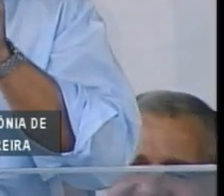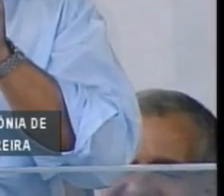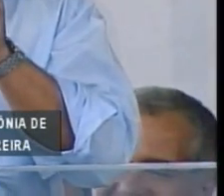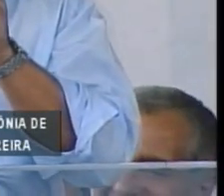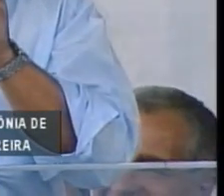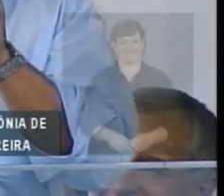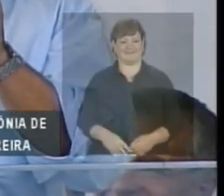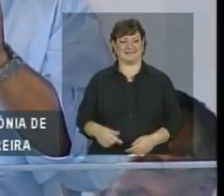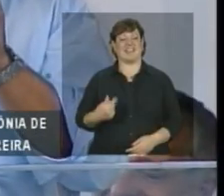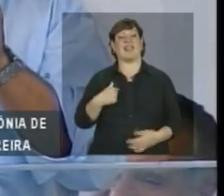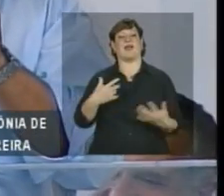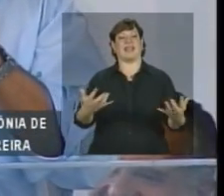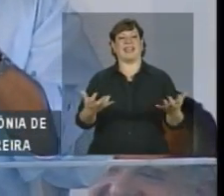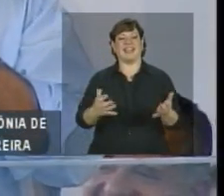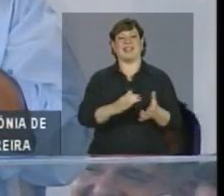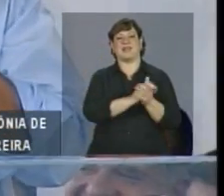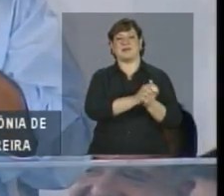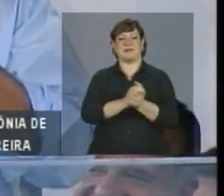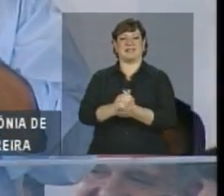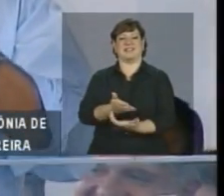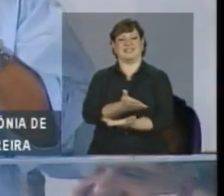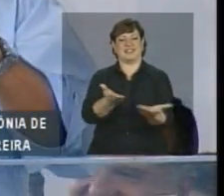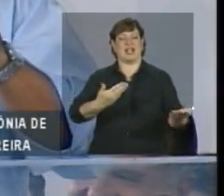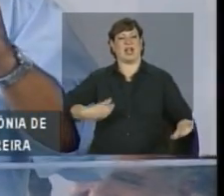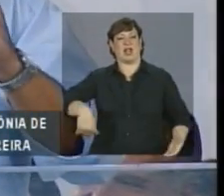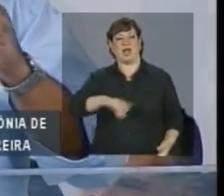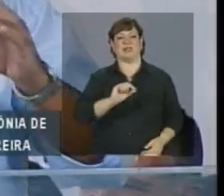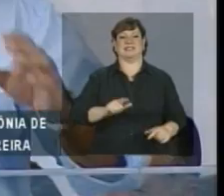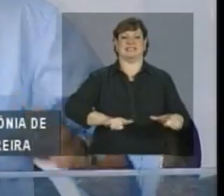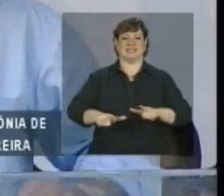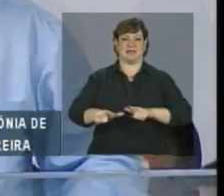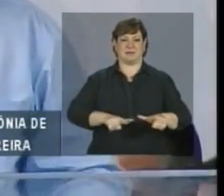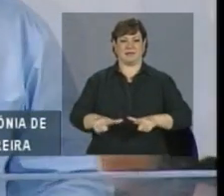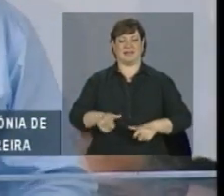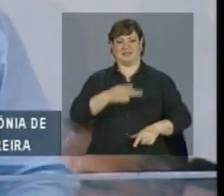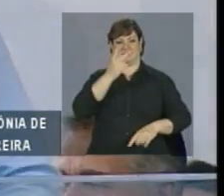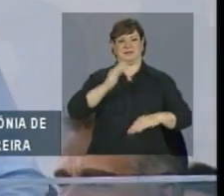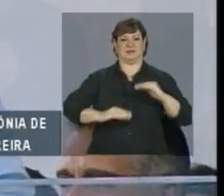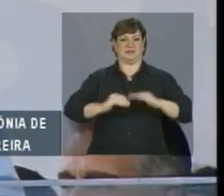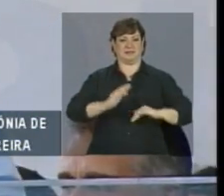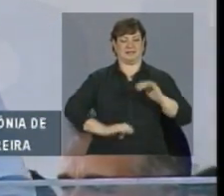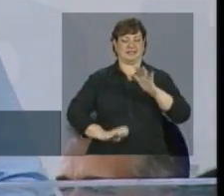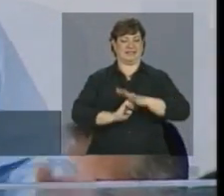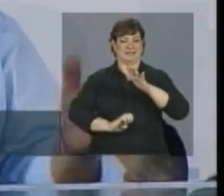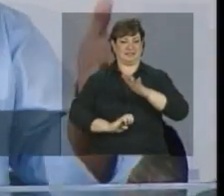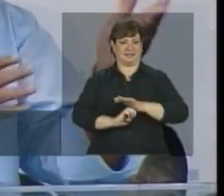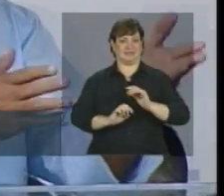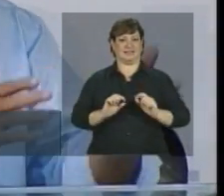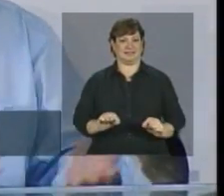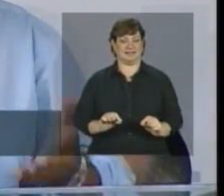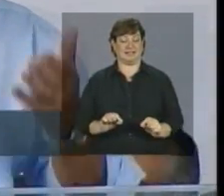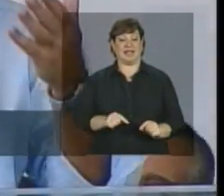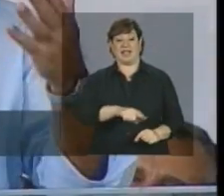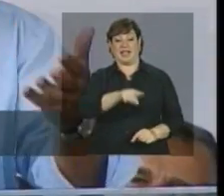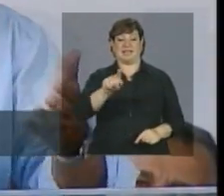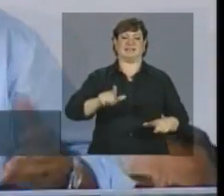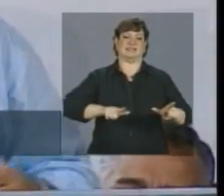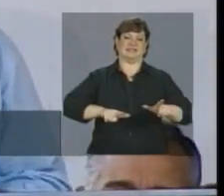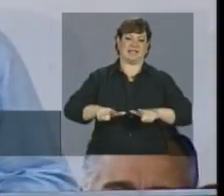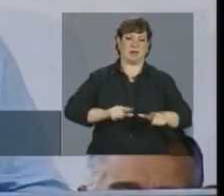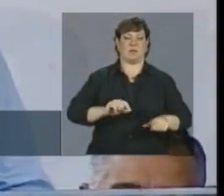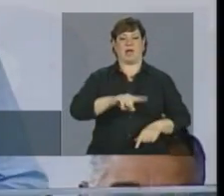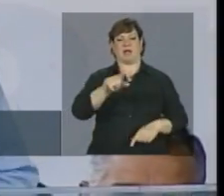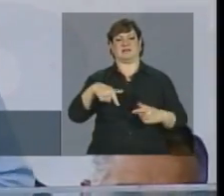Eu queria cumprimentar aqui os nossos trabalhadores, nossos empresários, cumprimentar aqueles que trabalham, aqueles